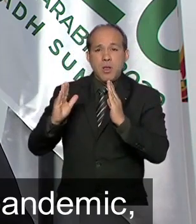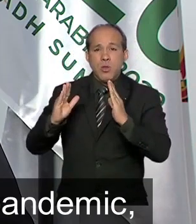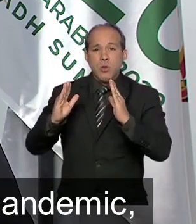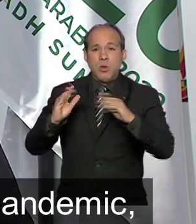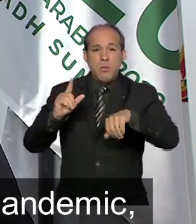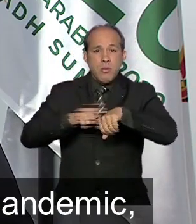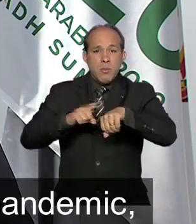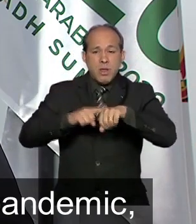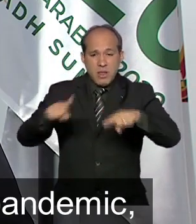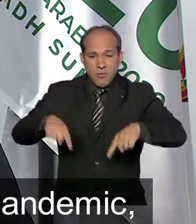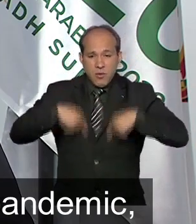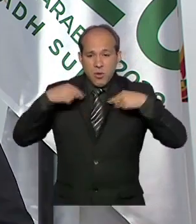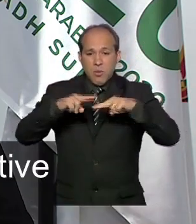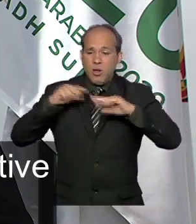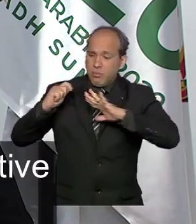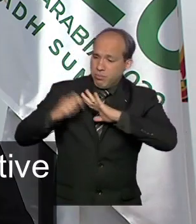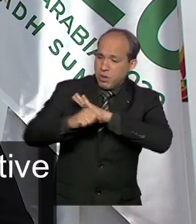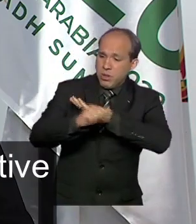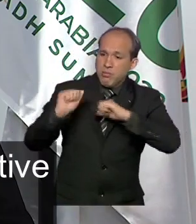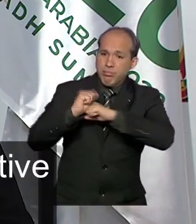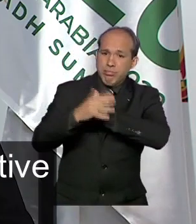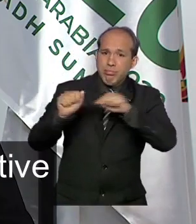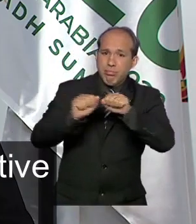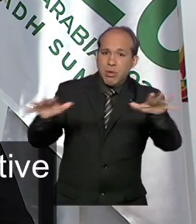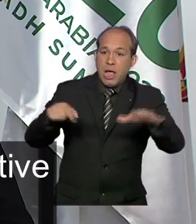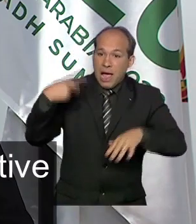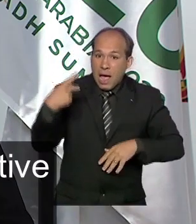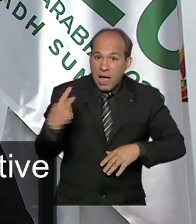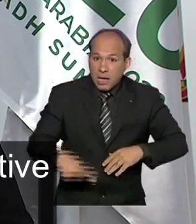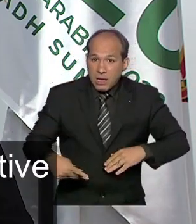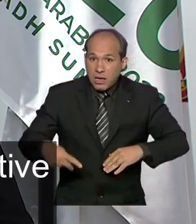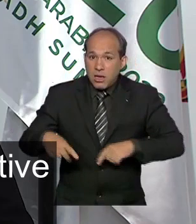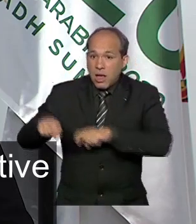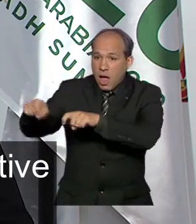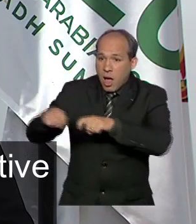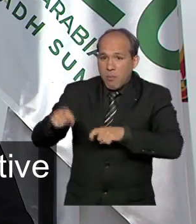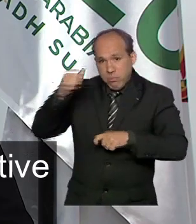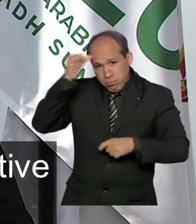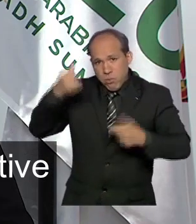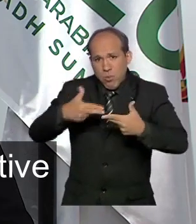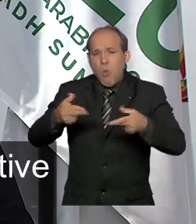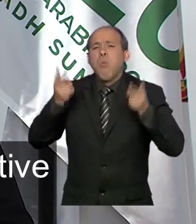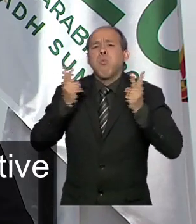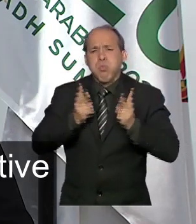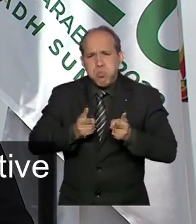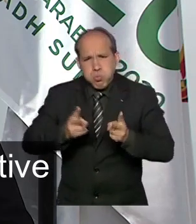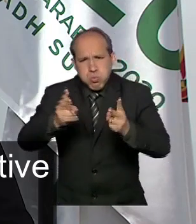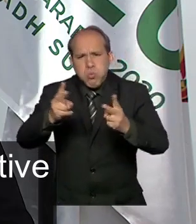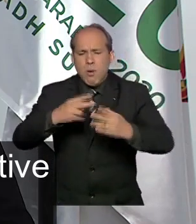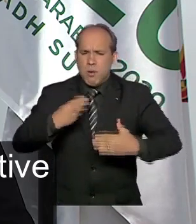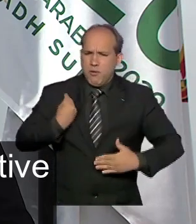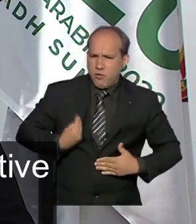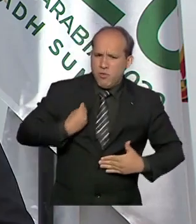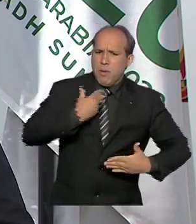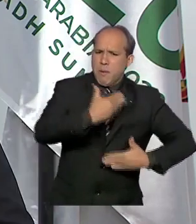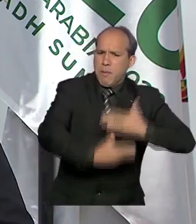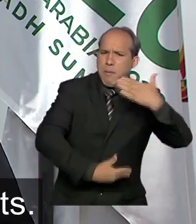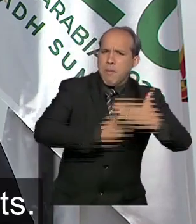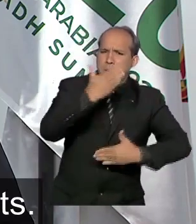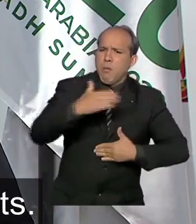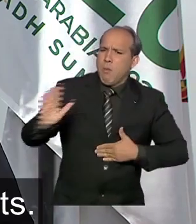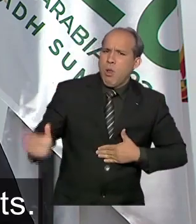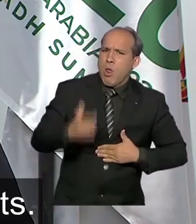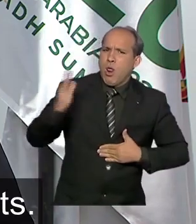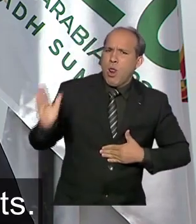desafiadores e meses da pandemia Nossa agropecuária se Manteve ativa e crescentemente produtiva